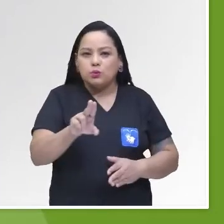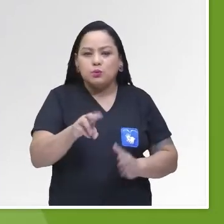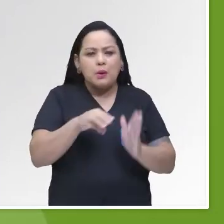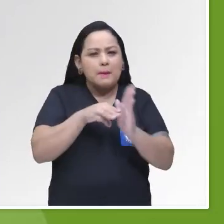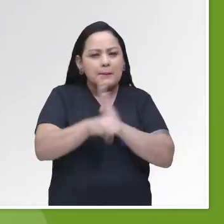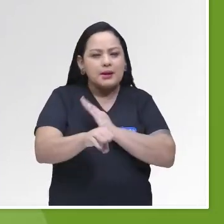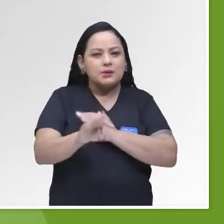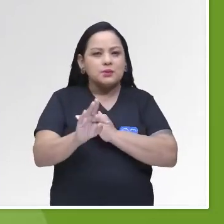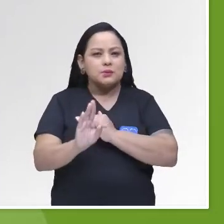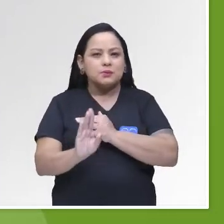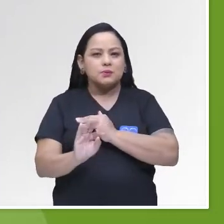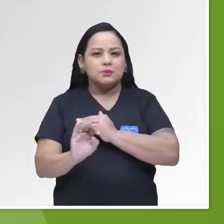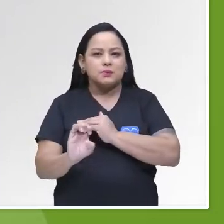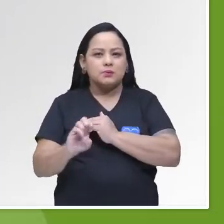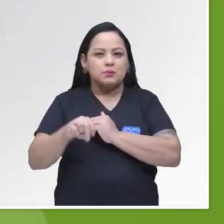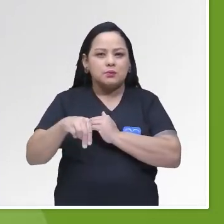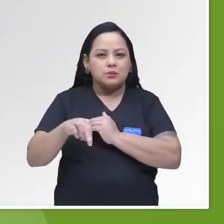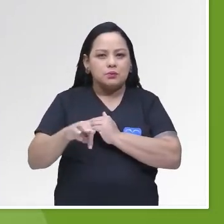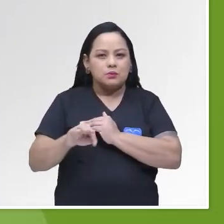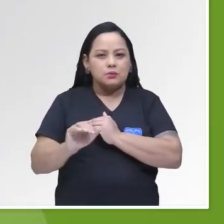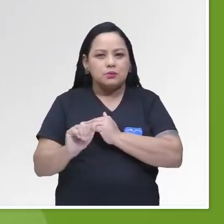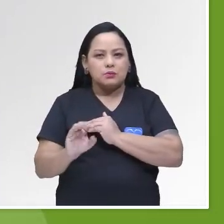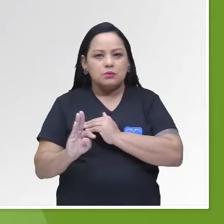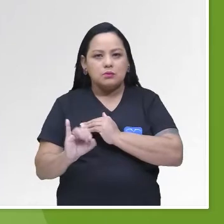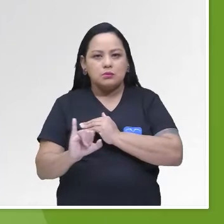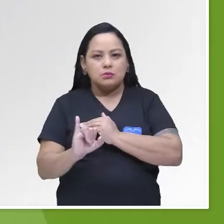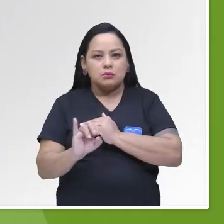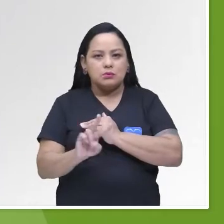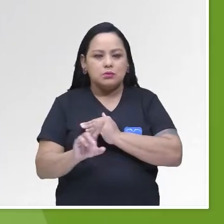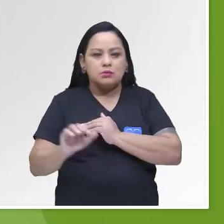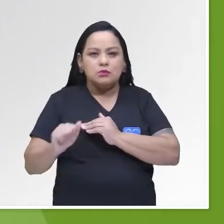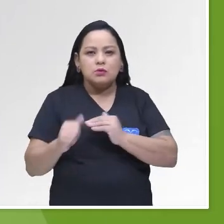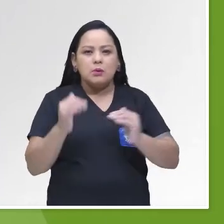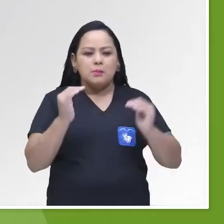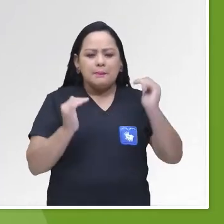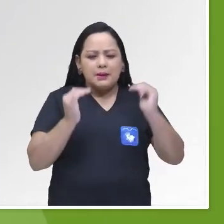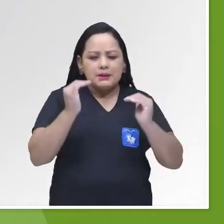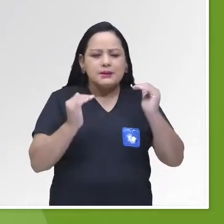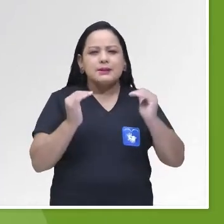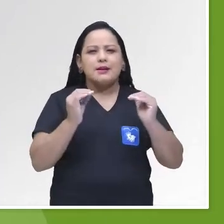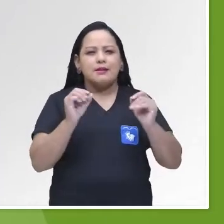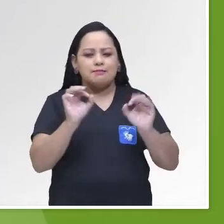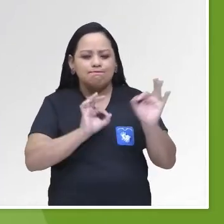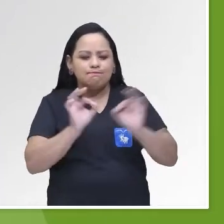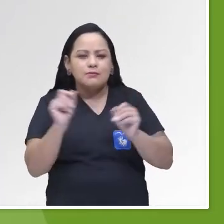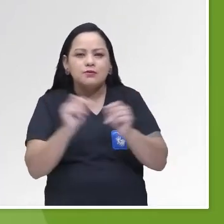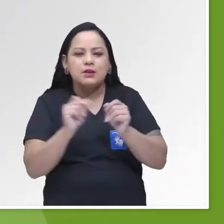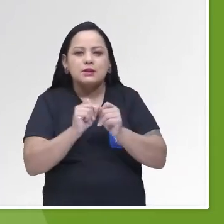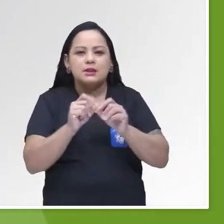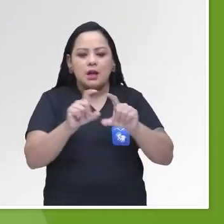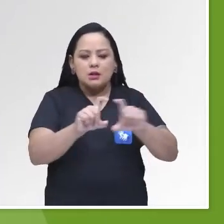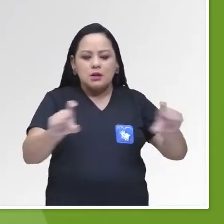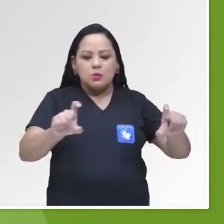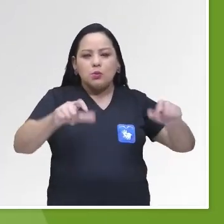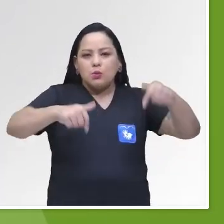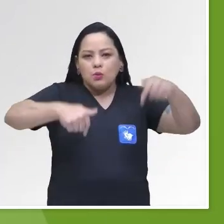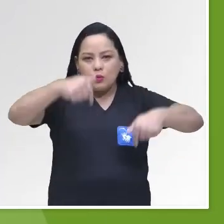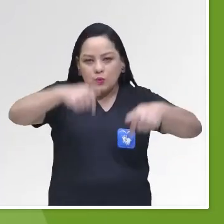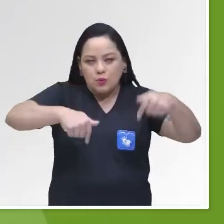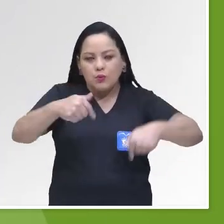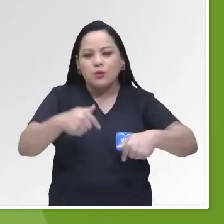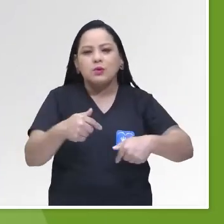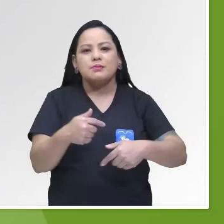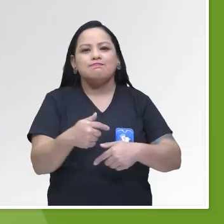das tentativas para tentar balancear as equações químicas que